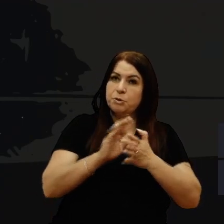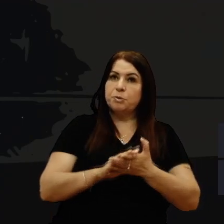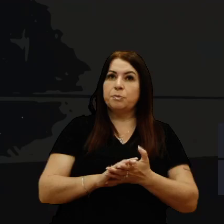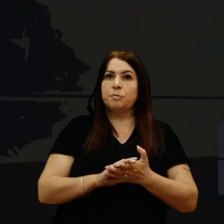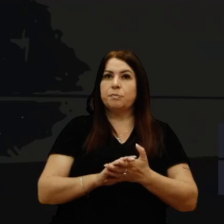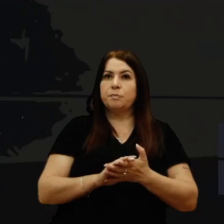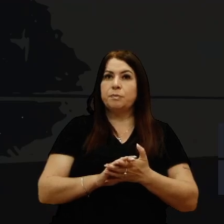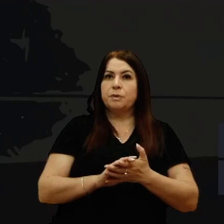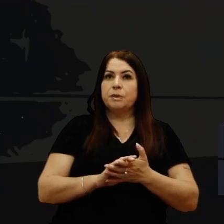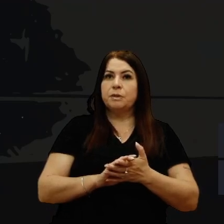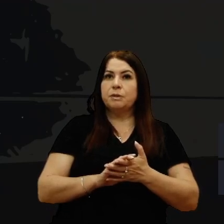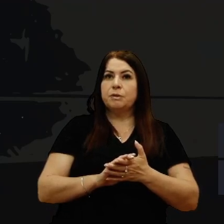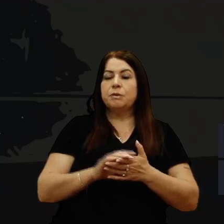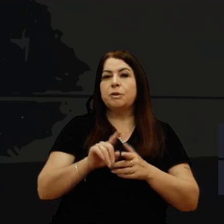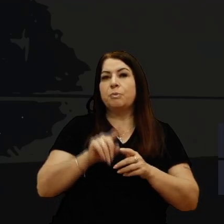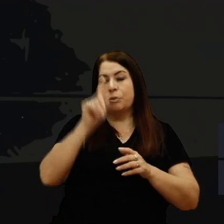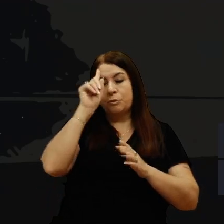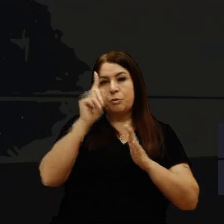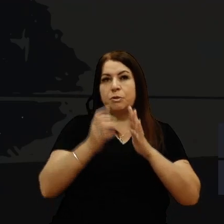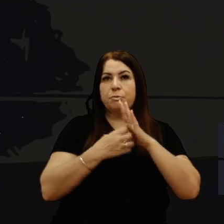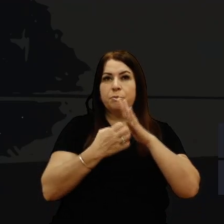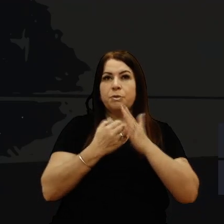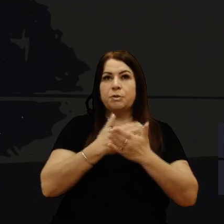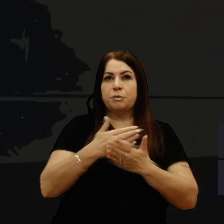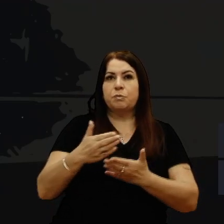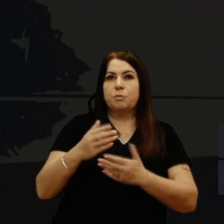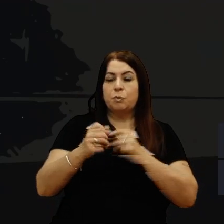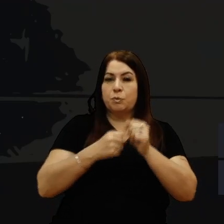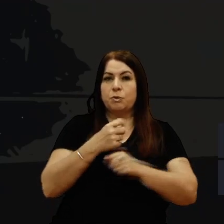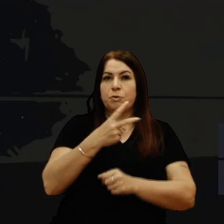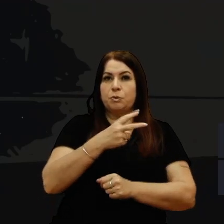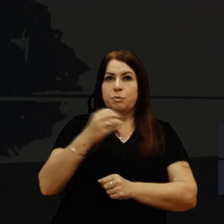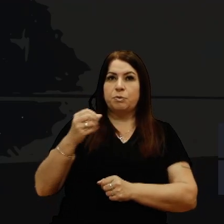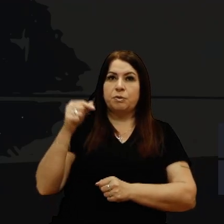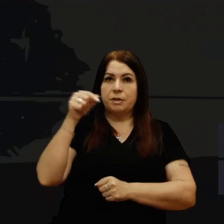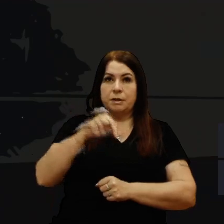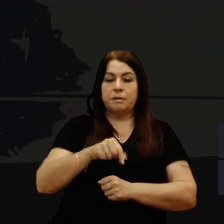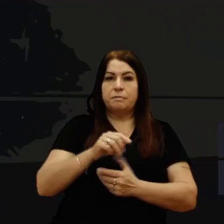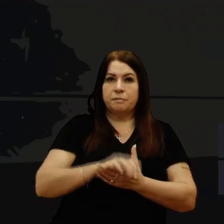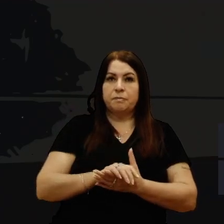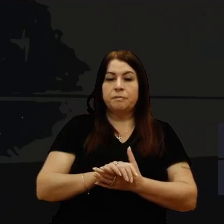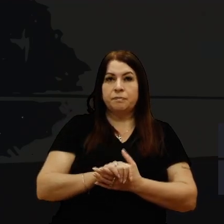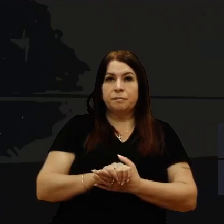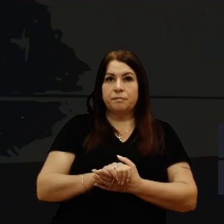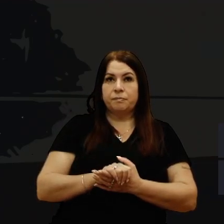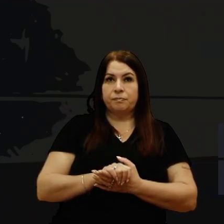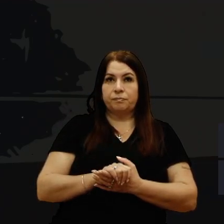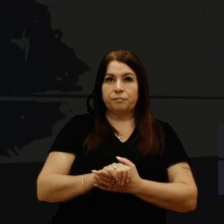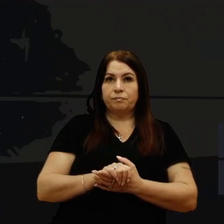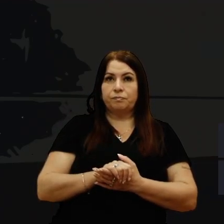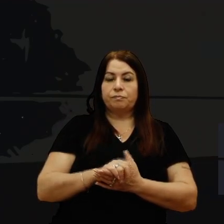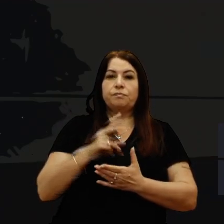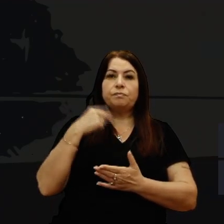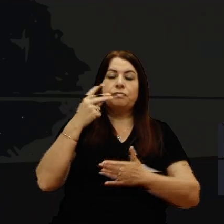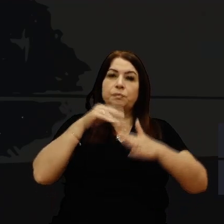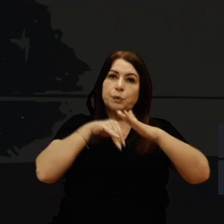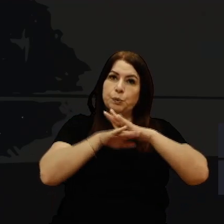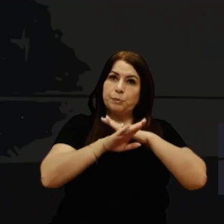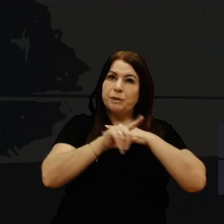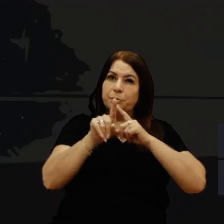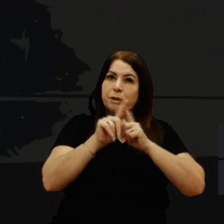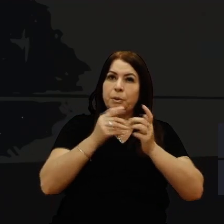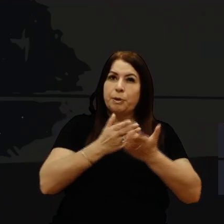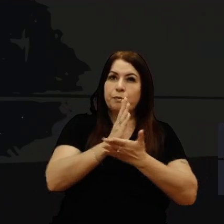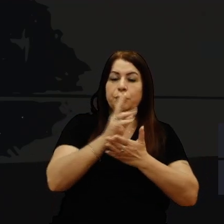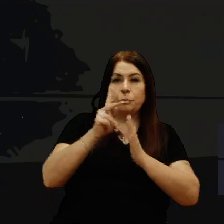como empresário em Caxias do Sul desde o ano de 2000. Eu que, quando estive aqui como vereador suplente, a gente